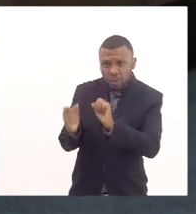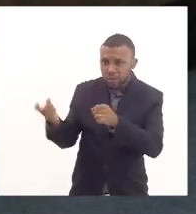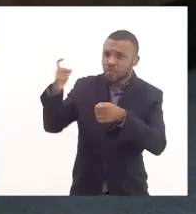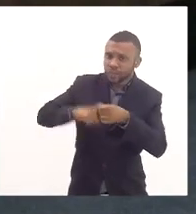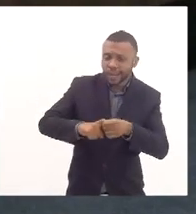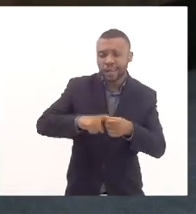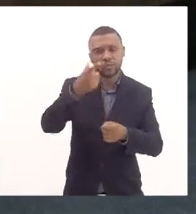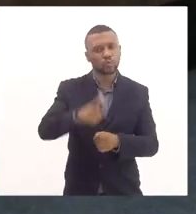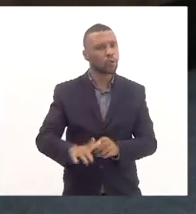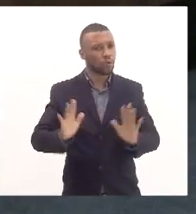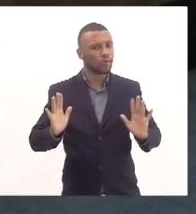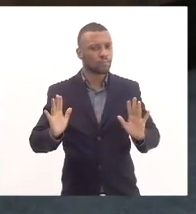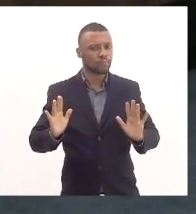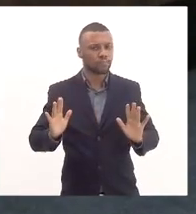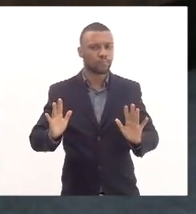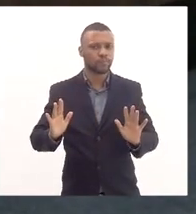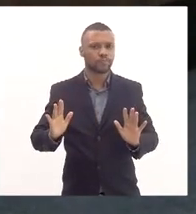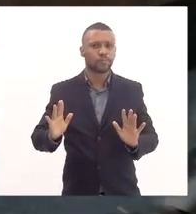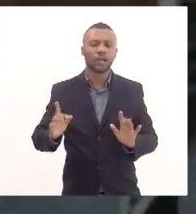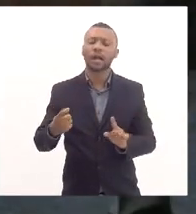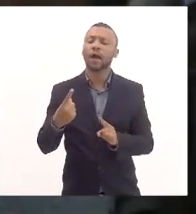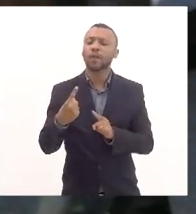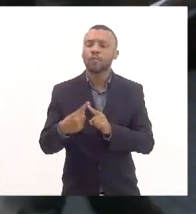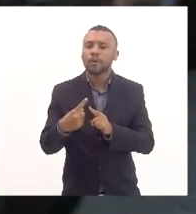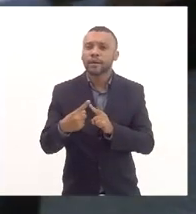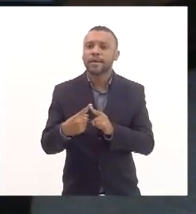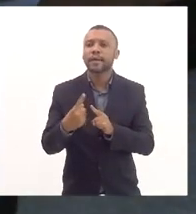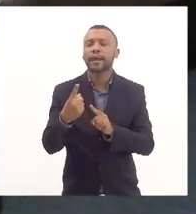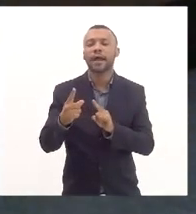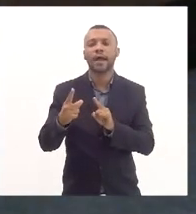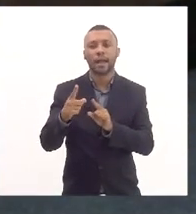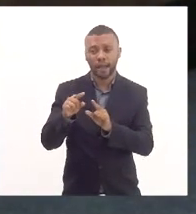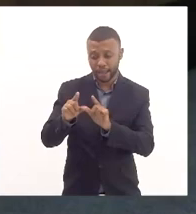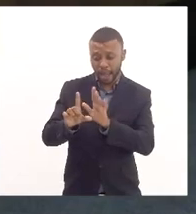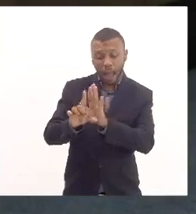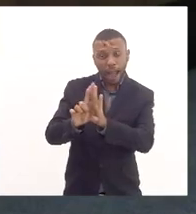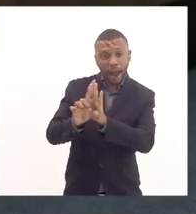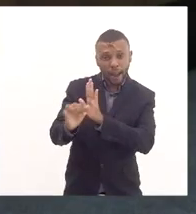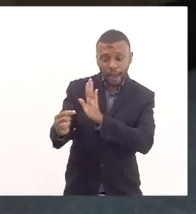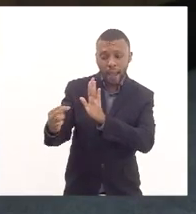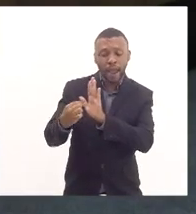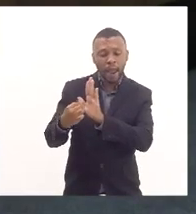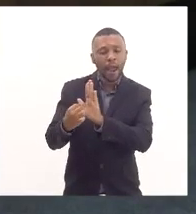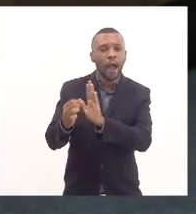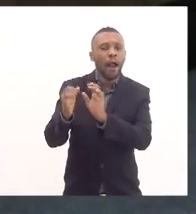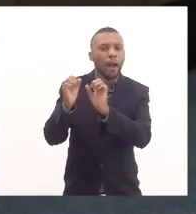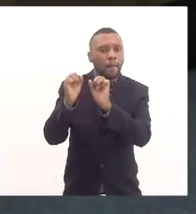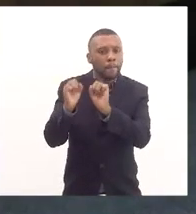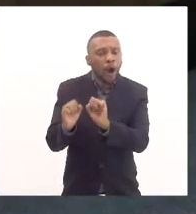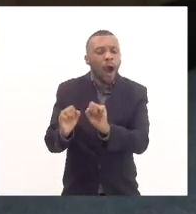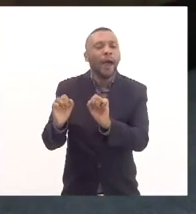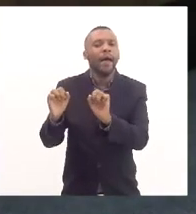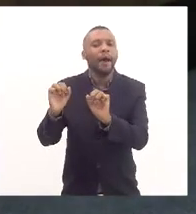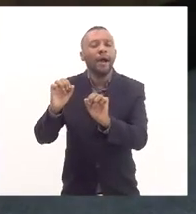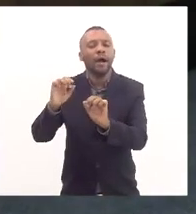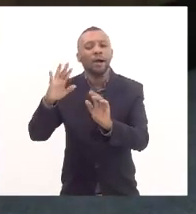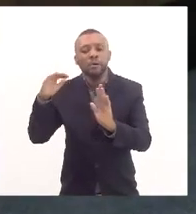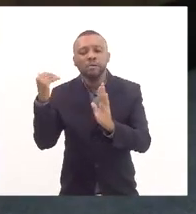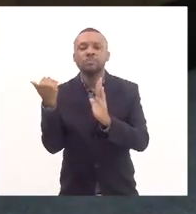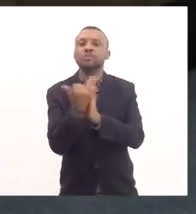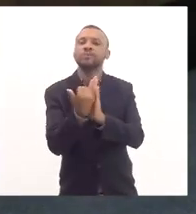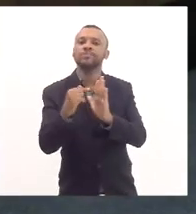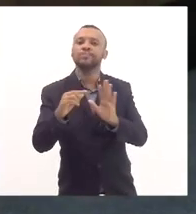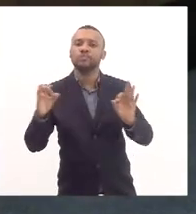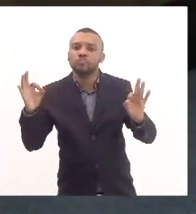para que a lei possa ser prontamente atendida